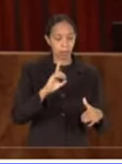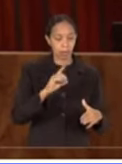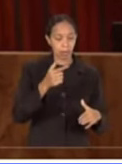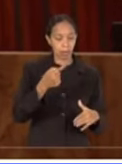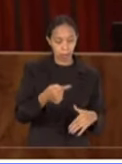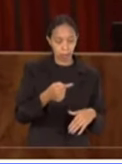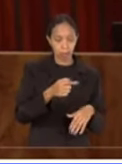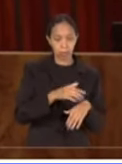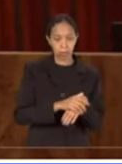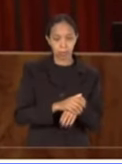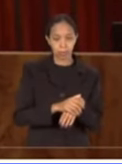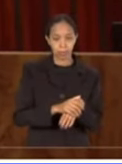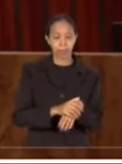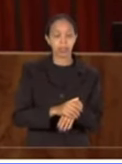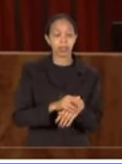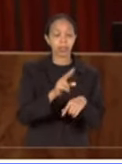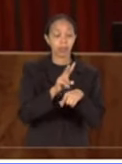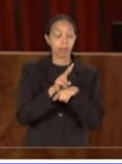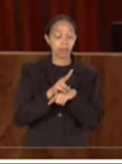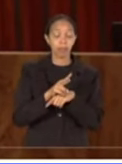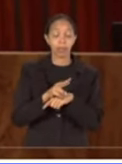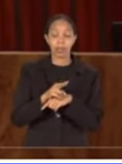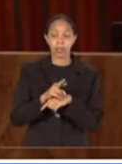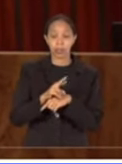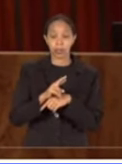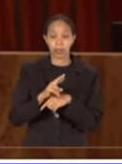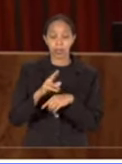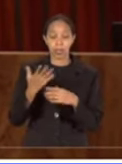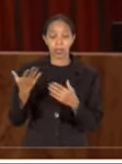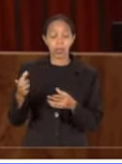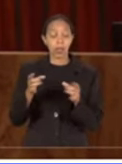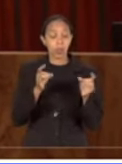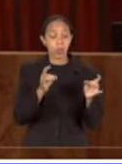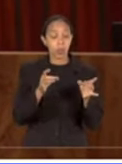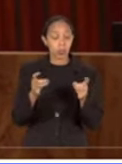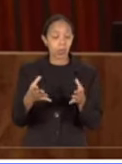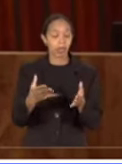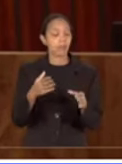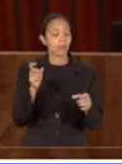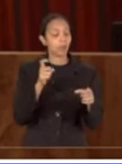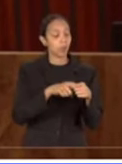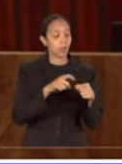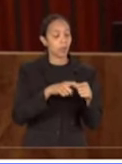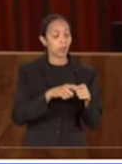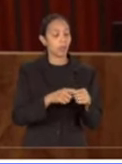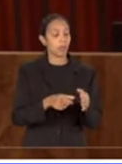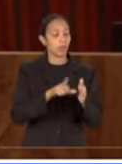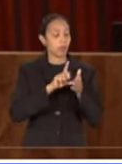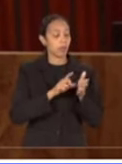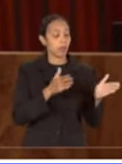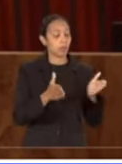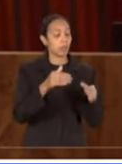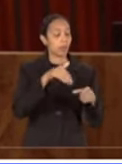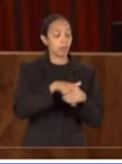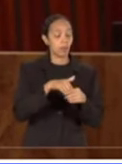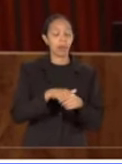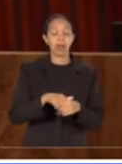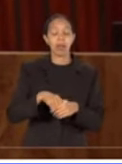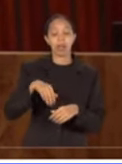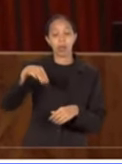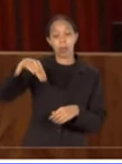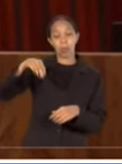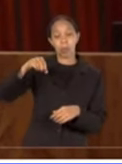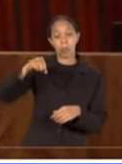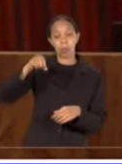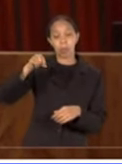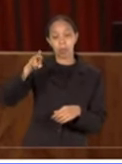Limitada, defende o recorrente que estes gastos eram voltados estritamente para a pré-campanha de Sérgio Moro,